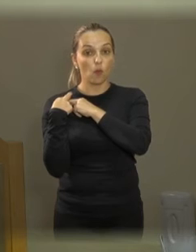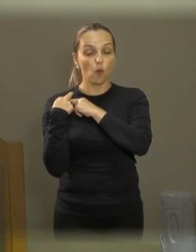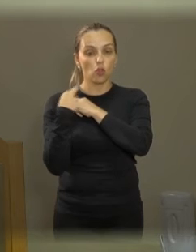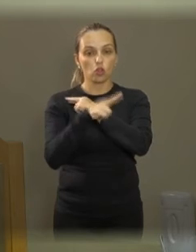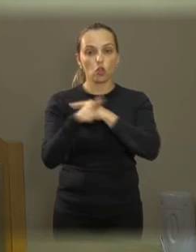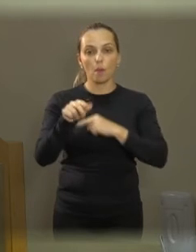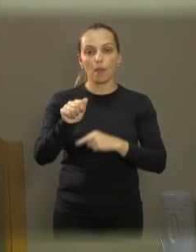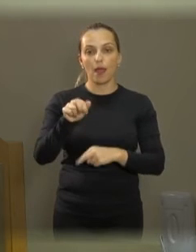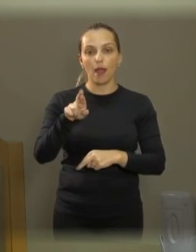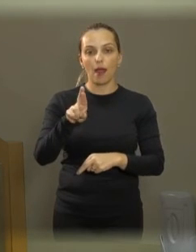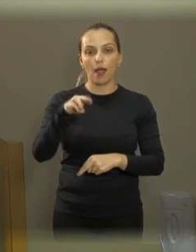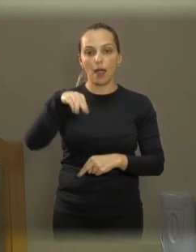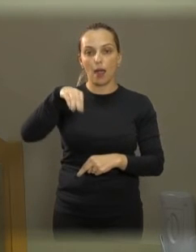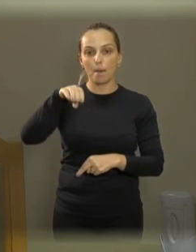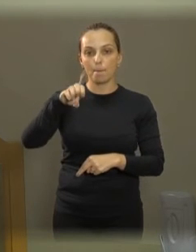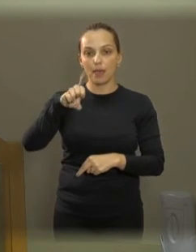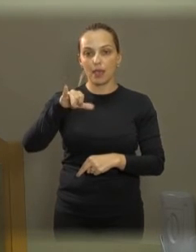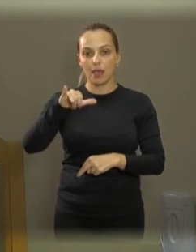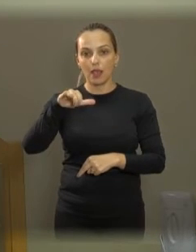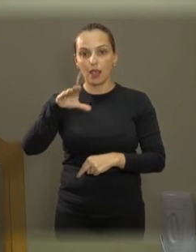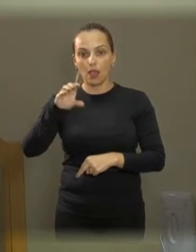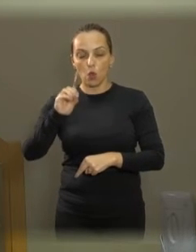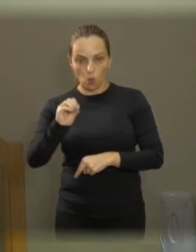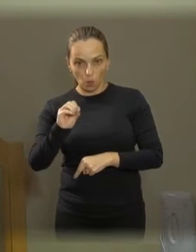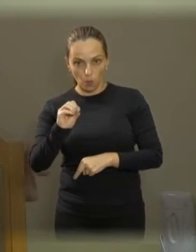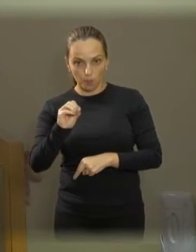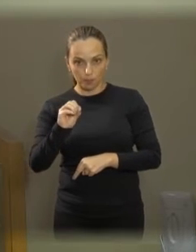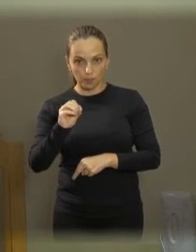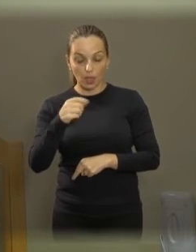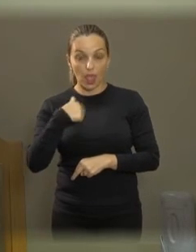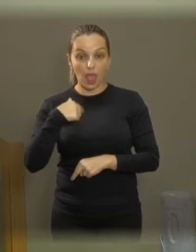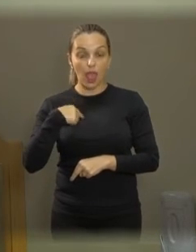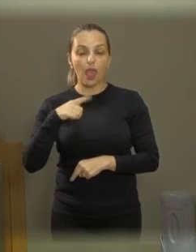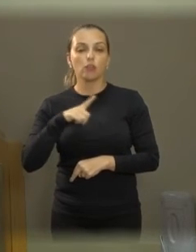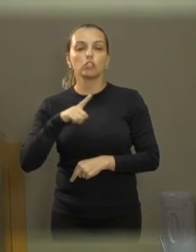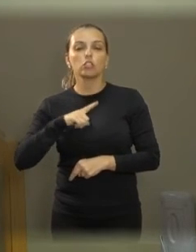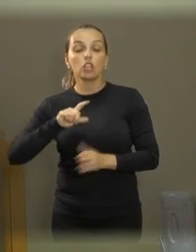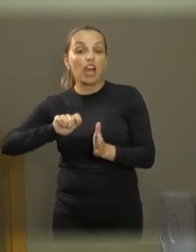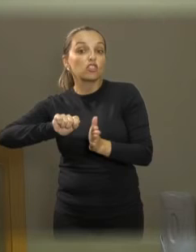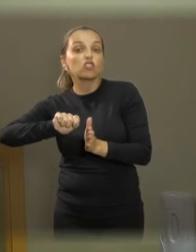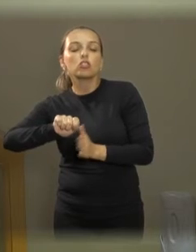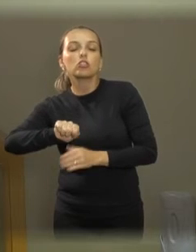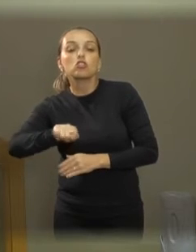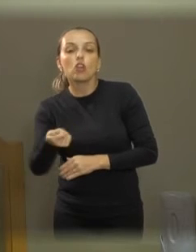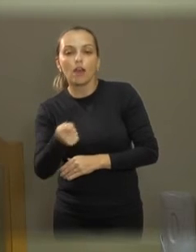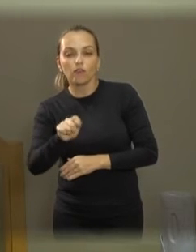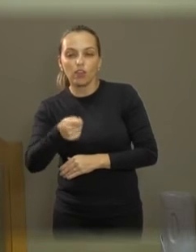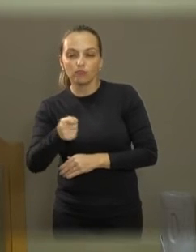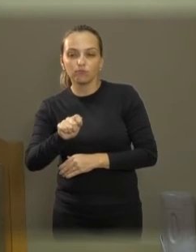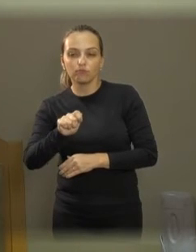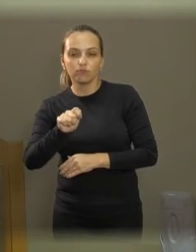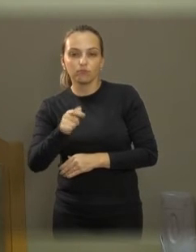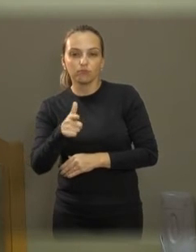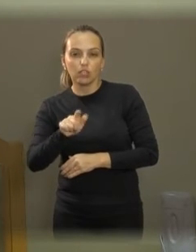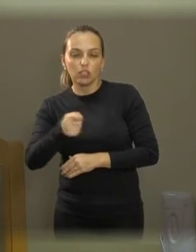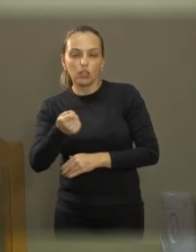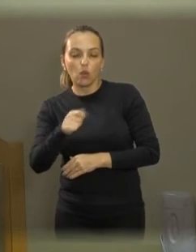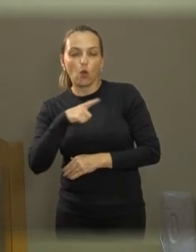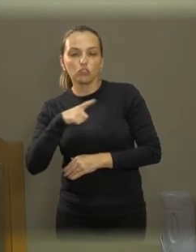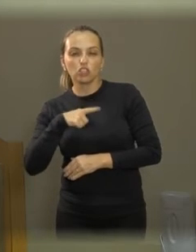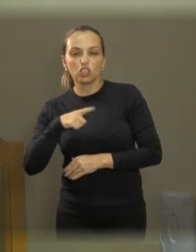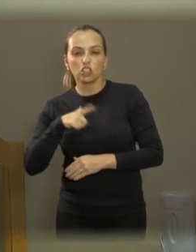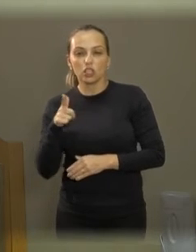tenho a chave, né, da sala onde estavam todos os fuzis. Eu me tornei lá dentro